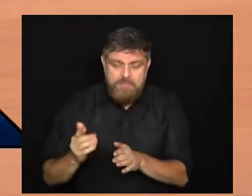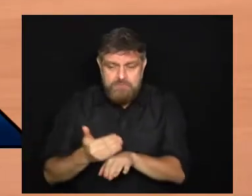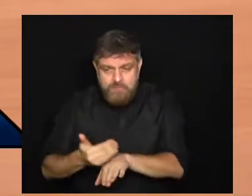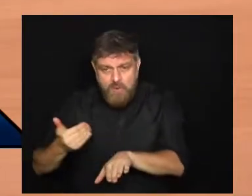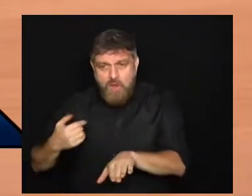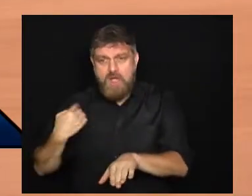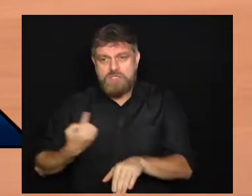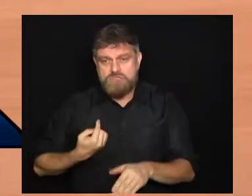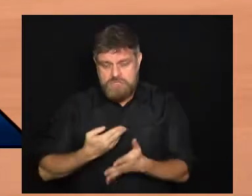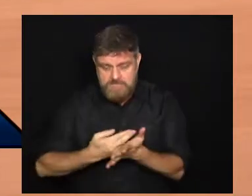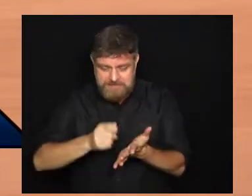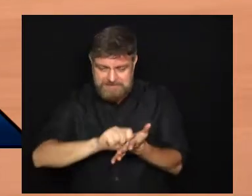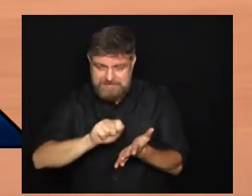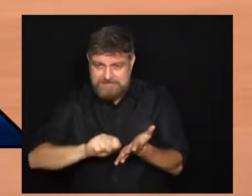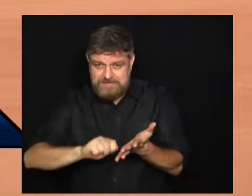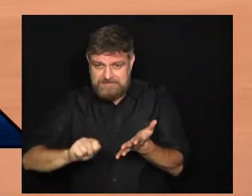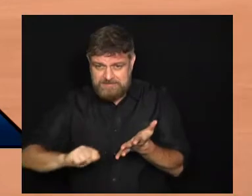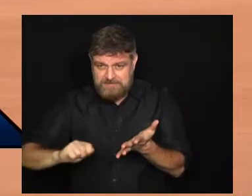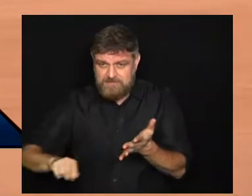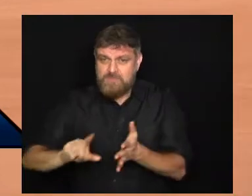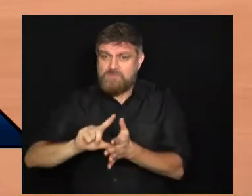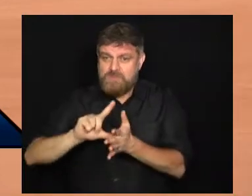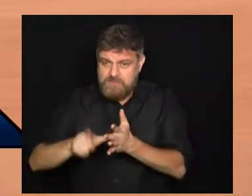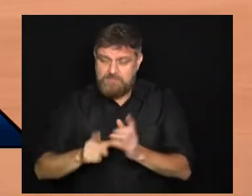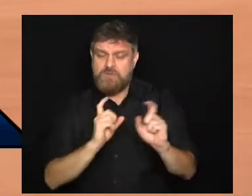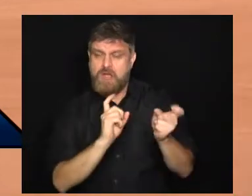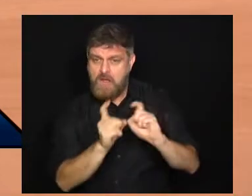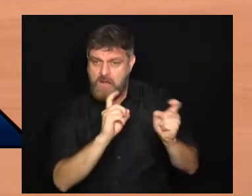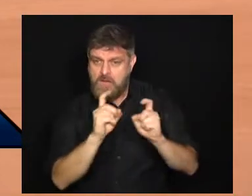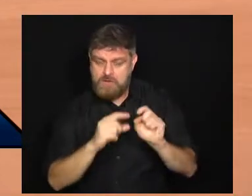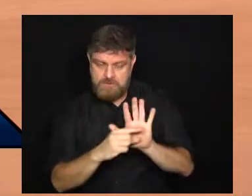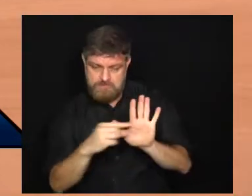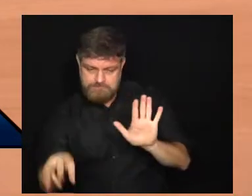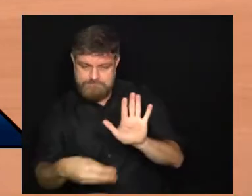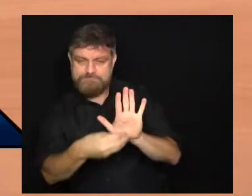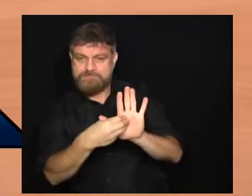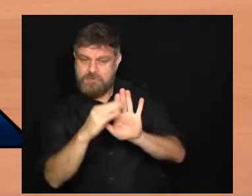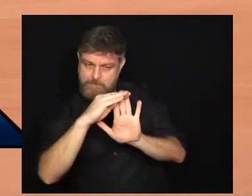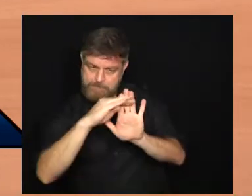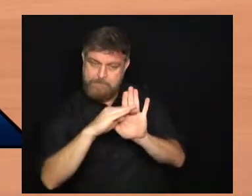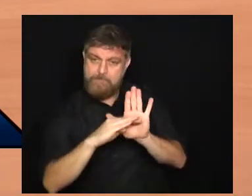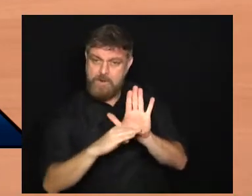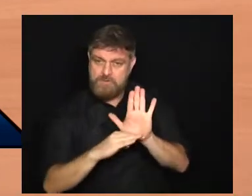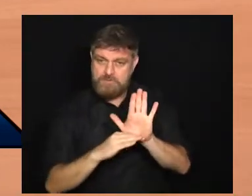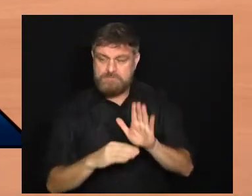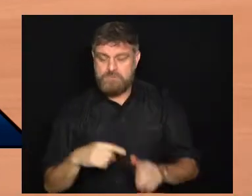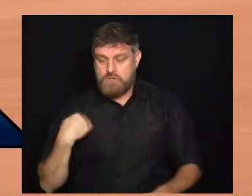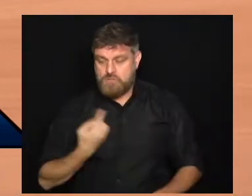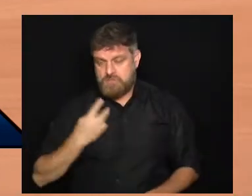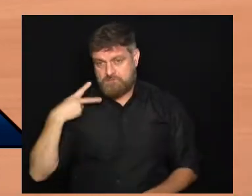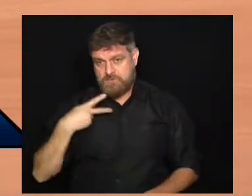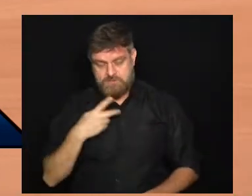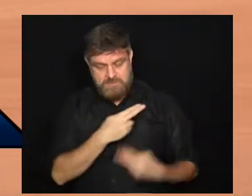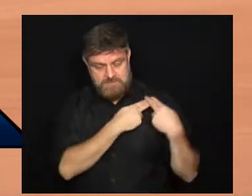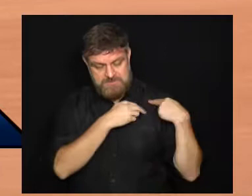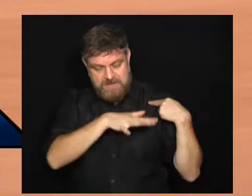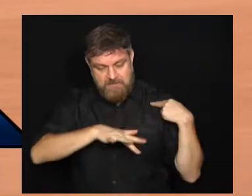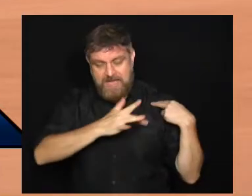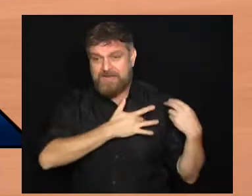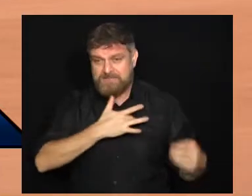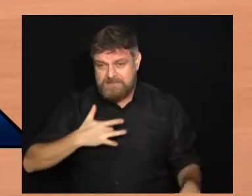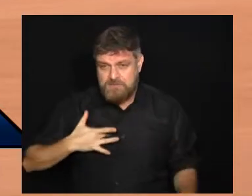por meio de requerimentos e pretende colocar essa questão em discussão na próxima reunião da Comissão de Saúde. Temos também